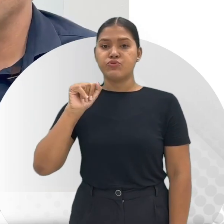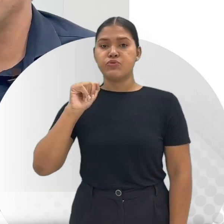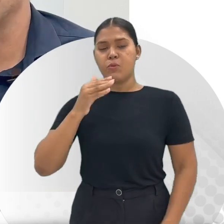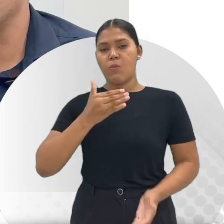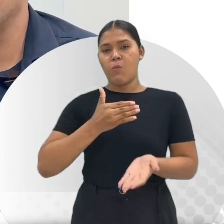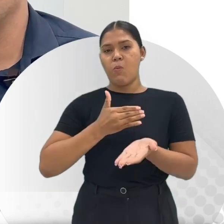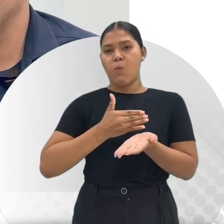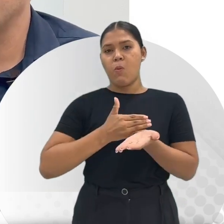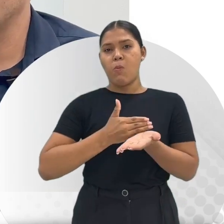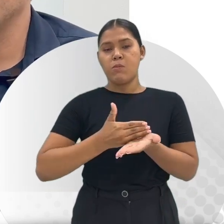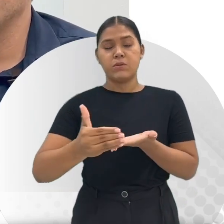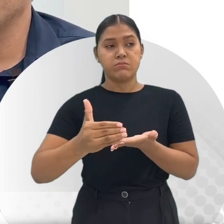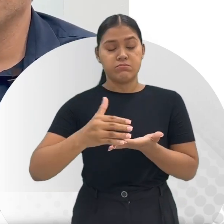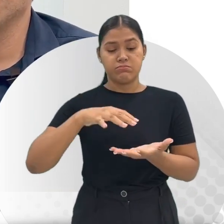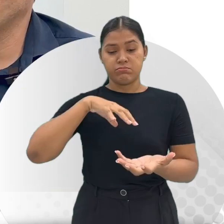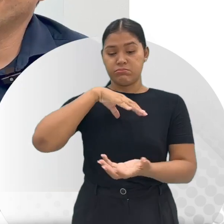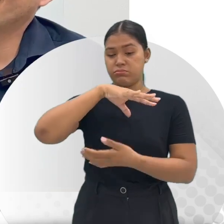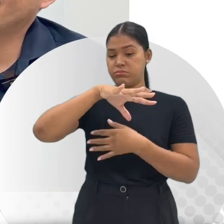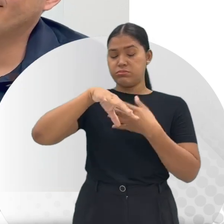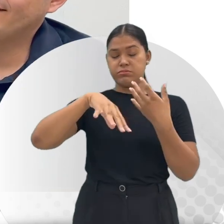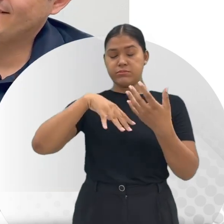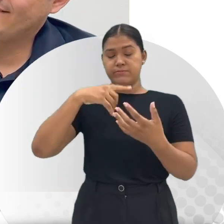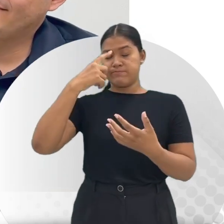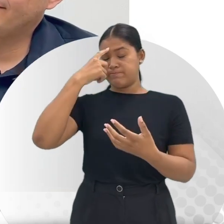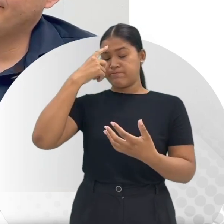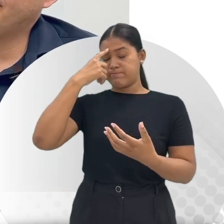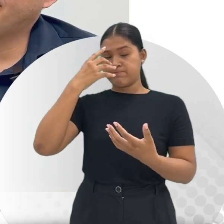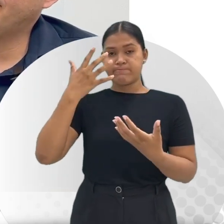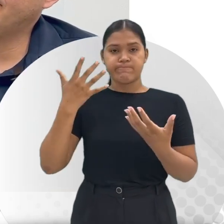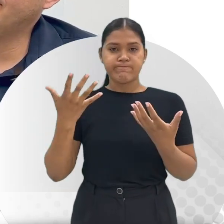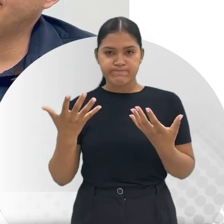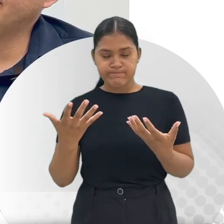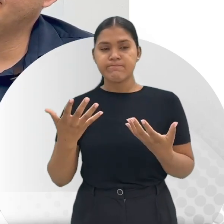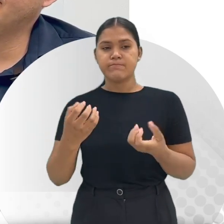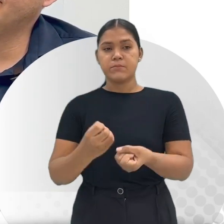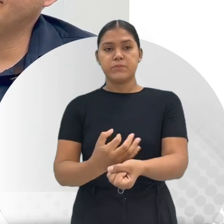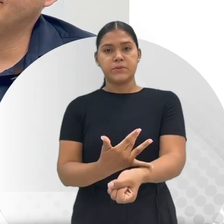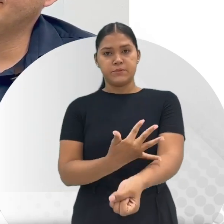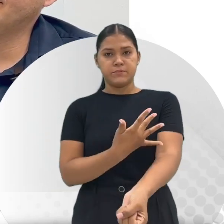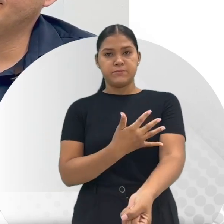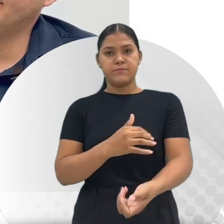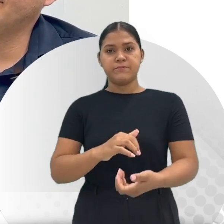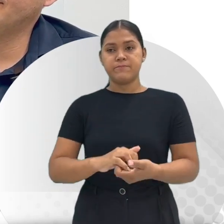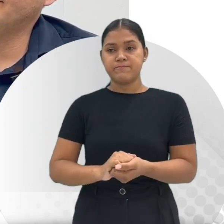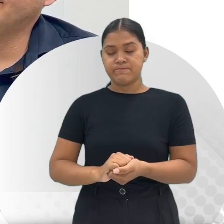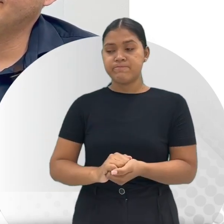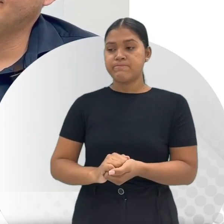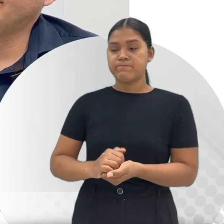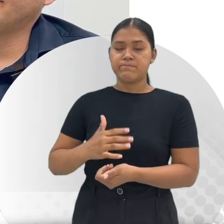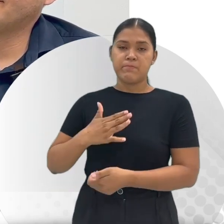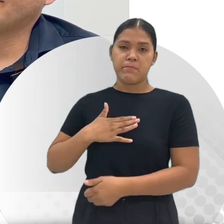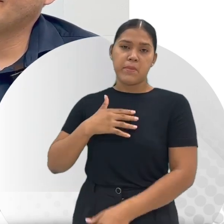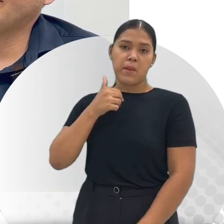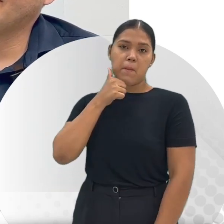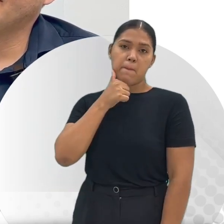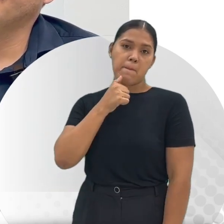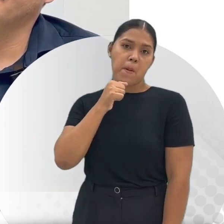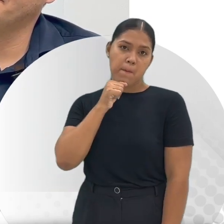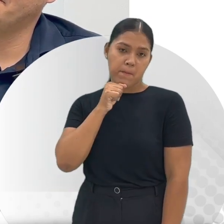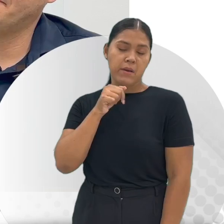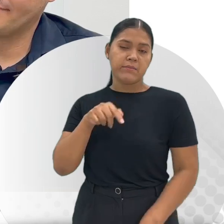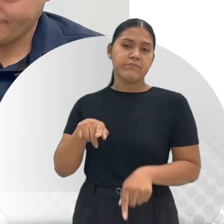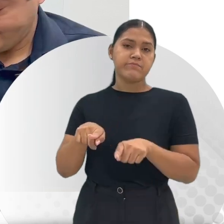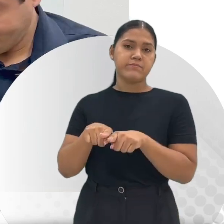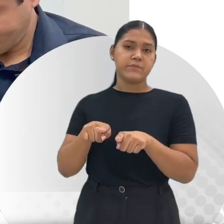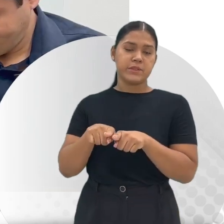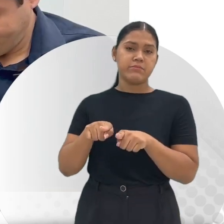um turbilhão de coisas na minha vida. Eu imagino. Recentemente minha mãe também sofreu um acidente, então eu